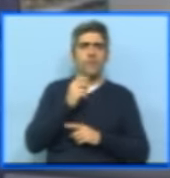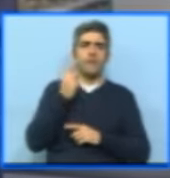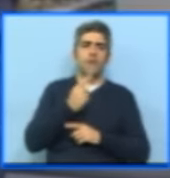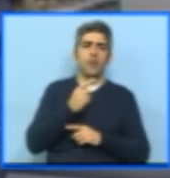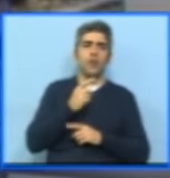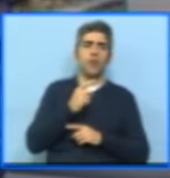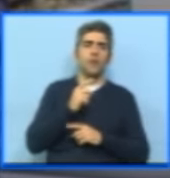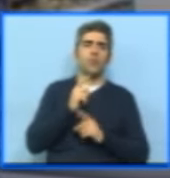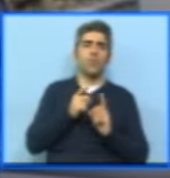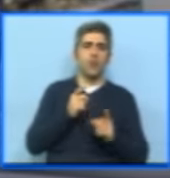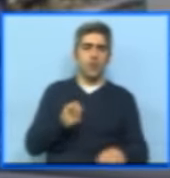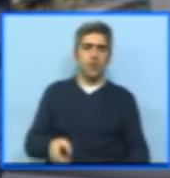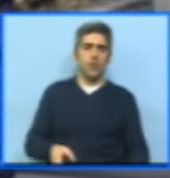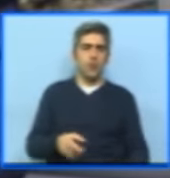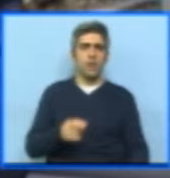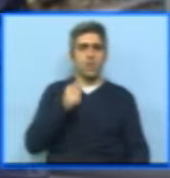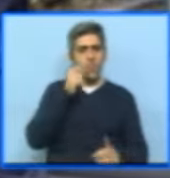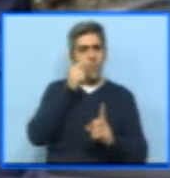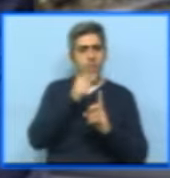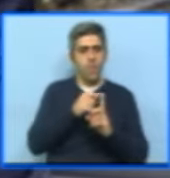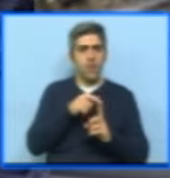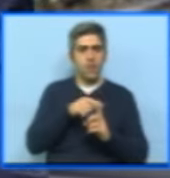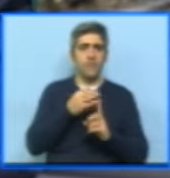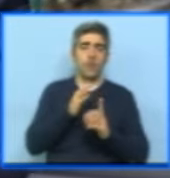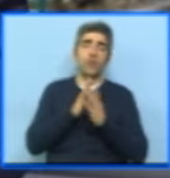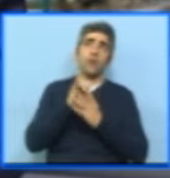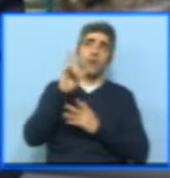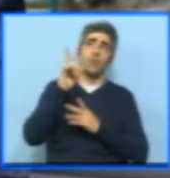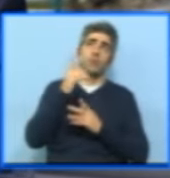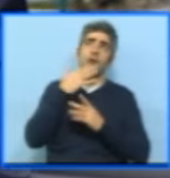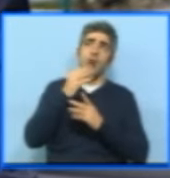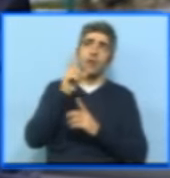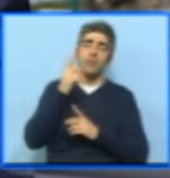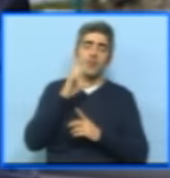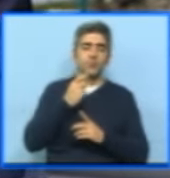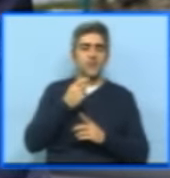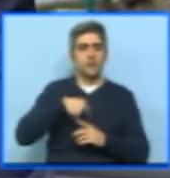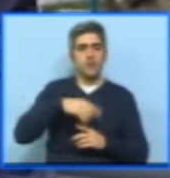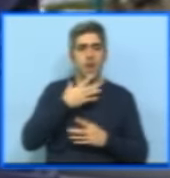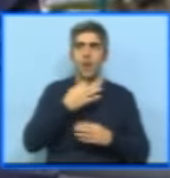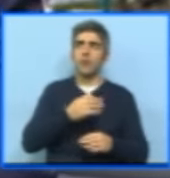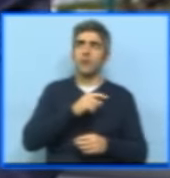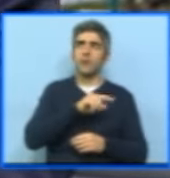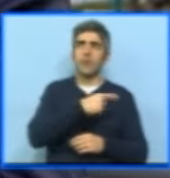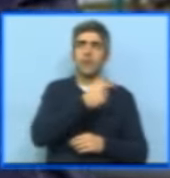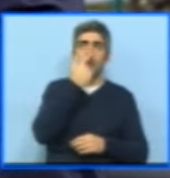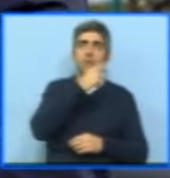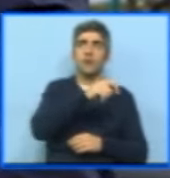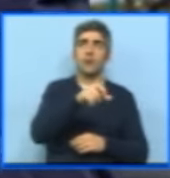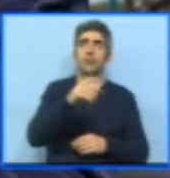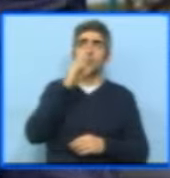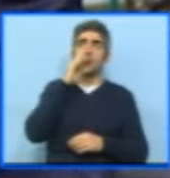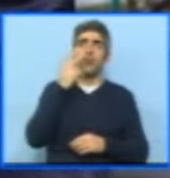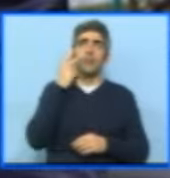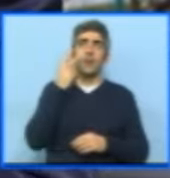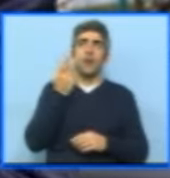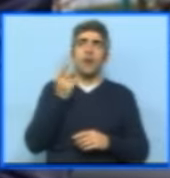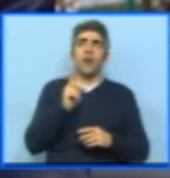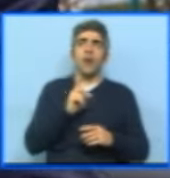mesmo no homem. Ele teve em Deus, mas precisamos, de facto, acreditar, senão a nossa vida é